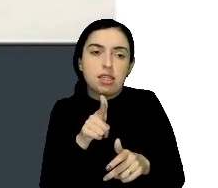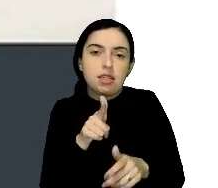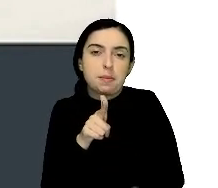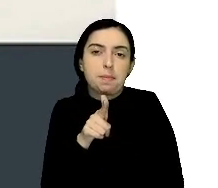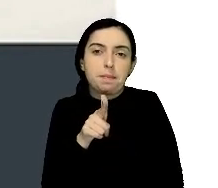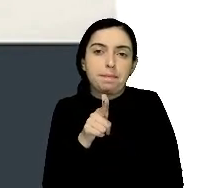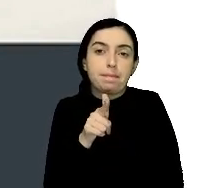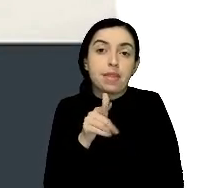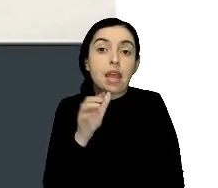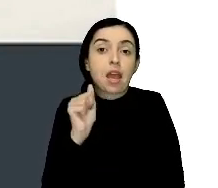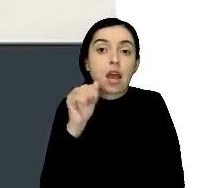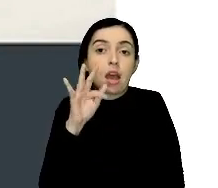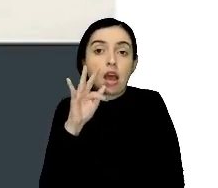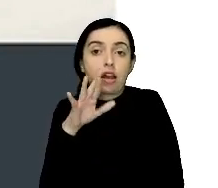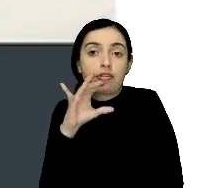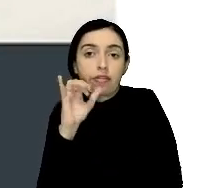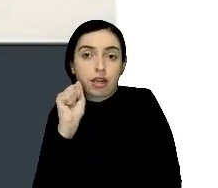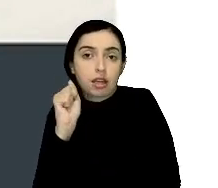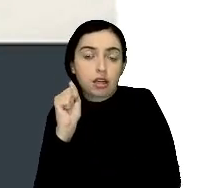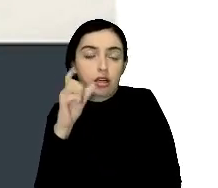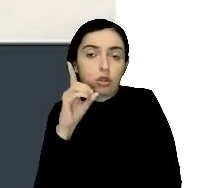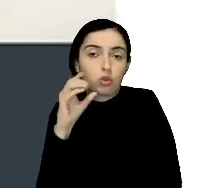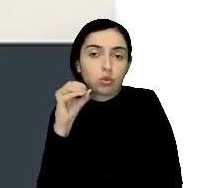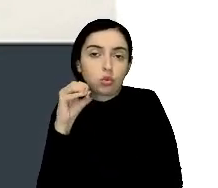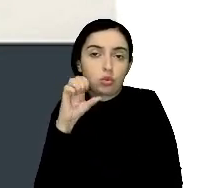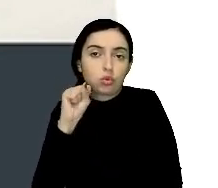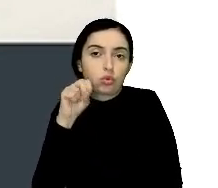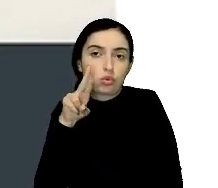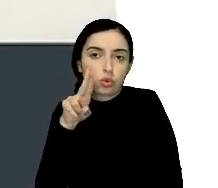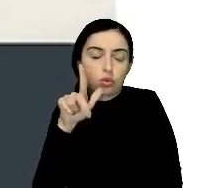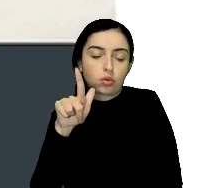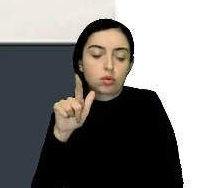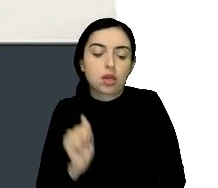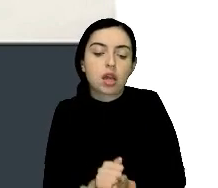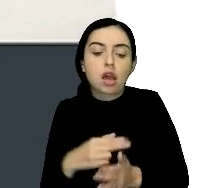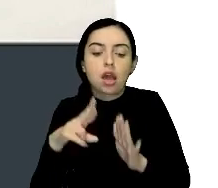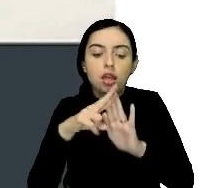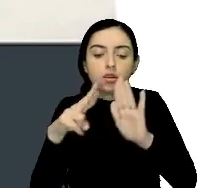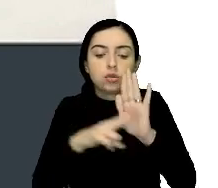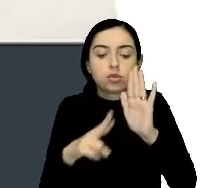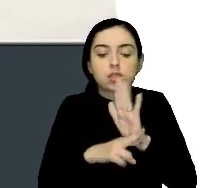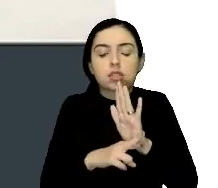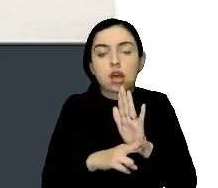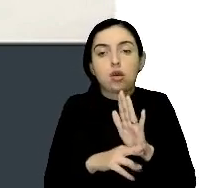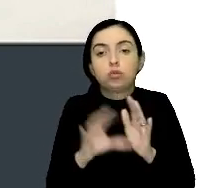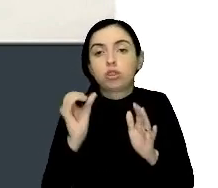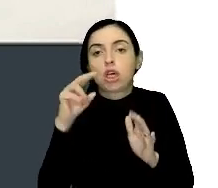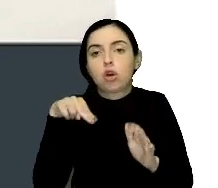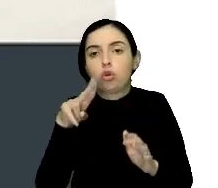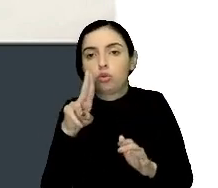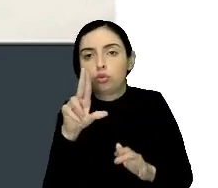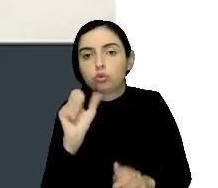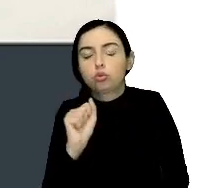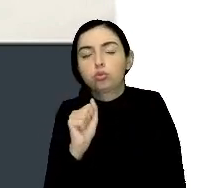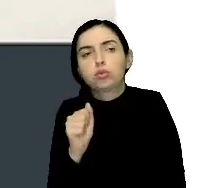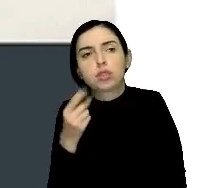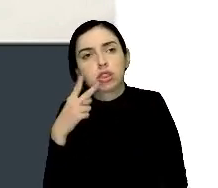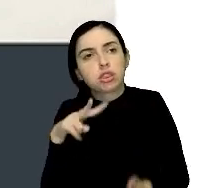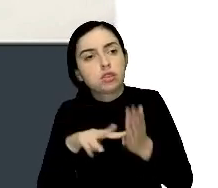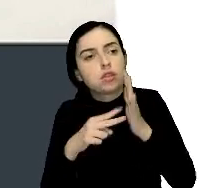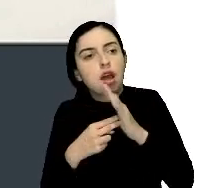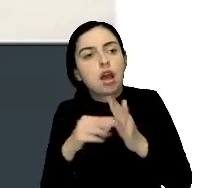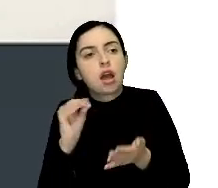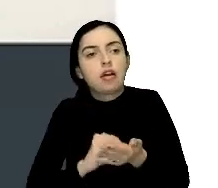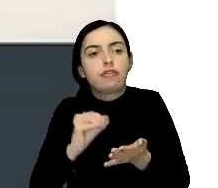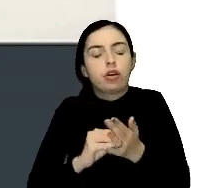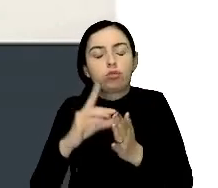África do Sul. Aqui é a resolução do Conselho de Segurança da ONU que identifica a falta de direito